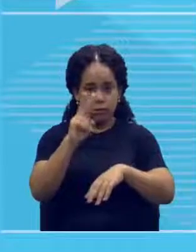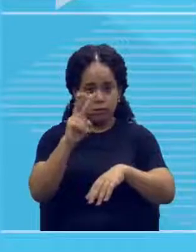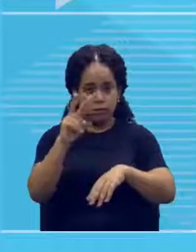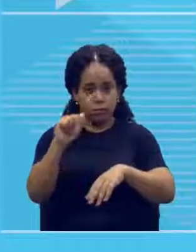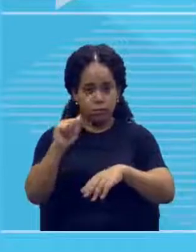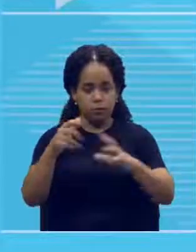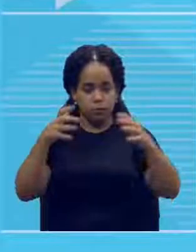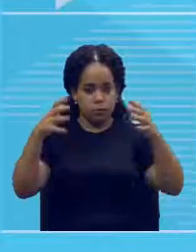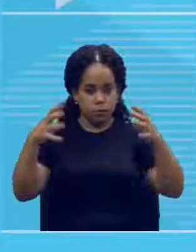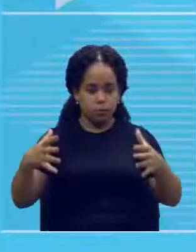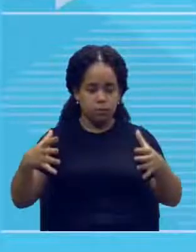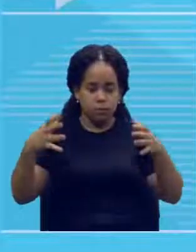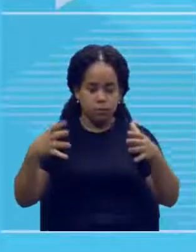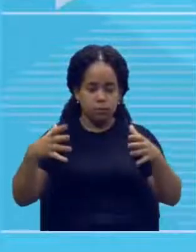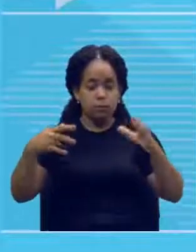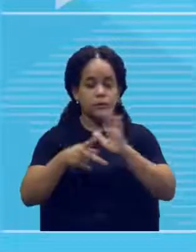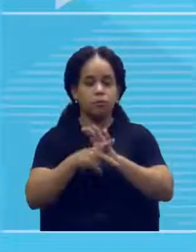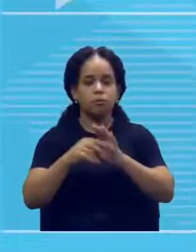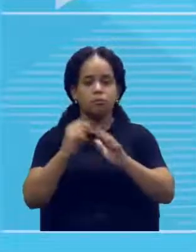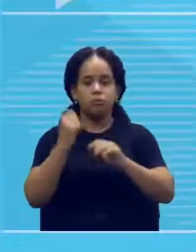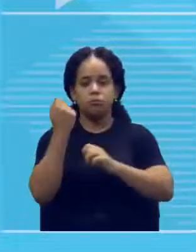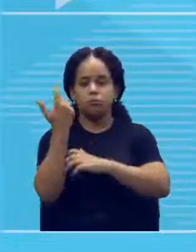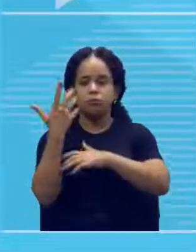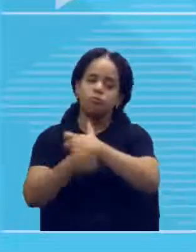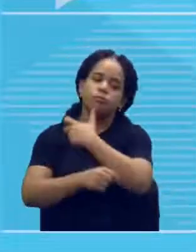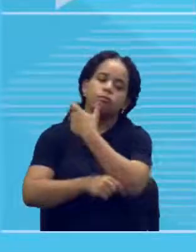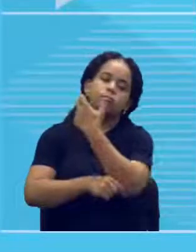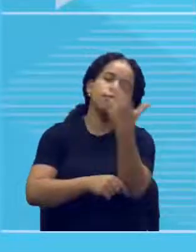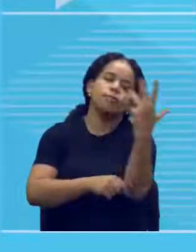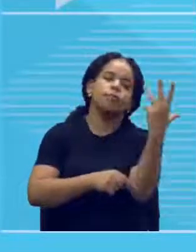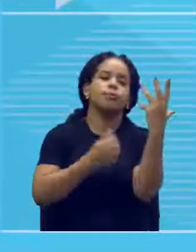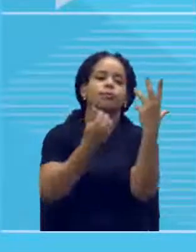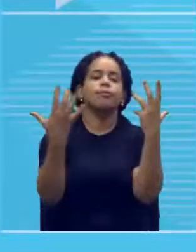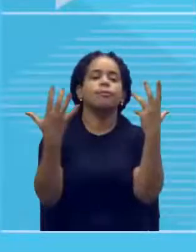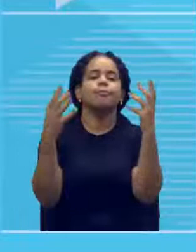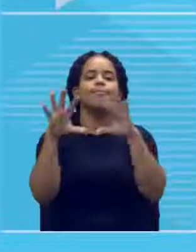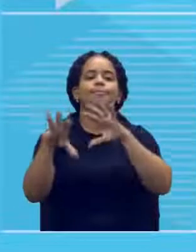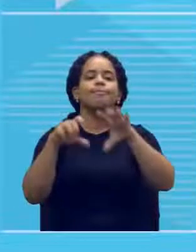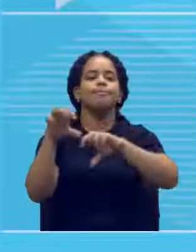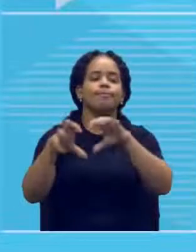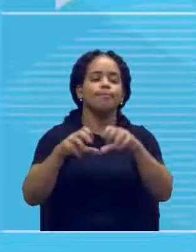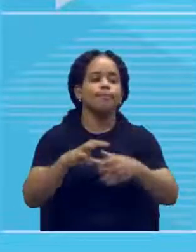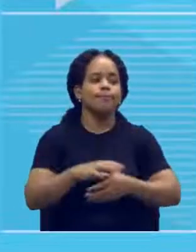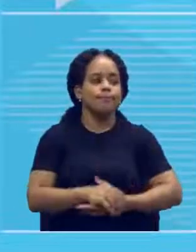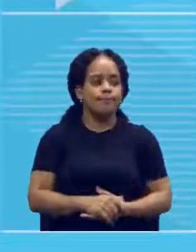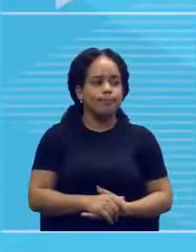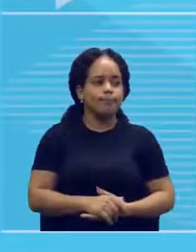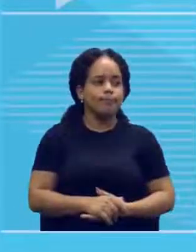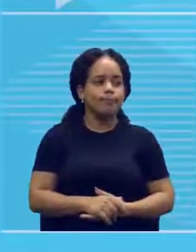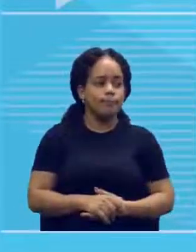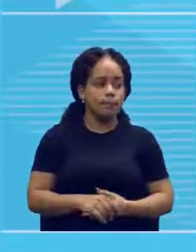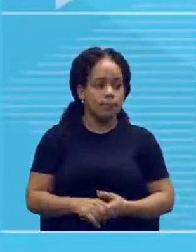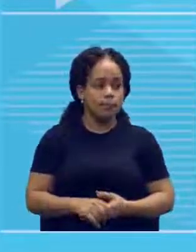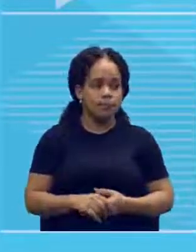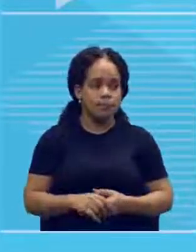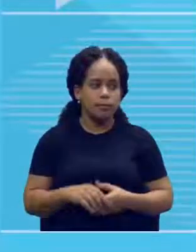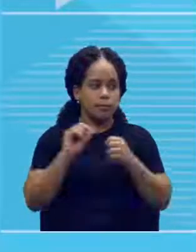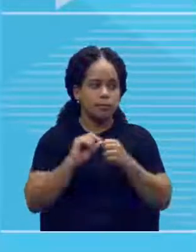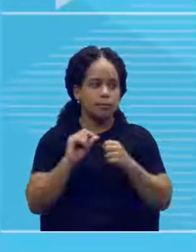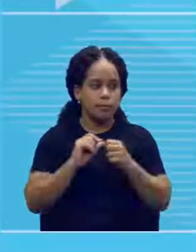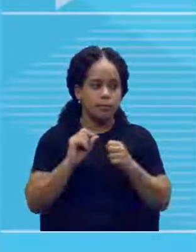colheitas lá do plantio deles, eles vinham com essas uvas. Eles colocavam